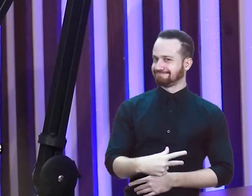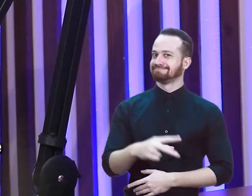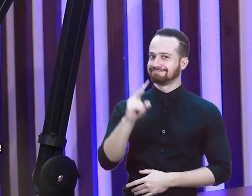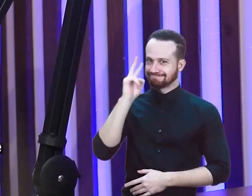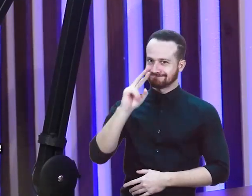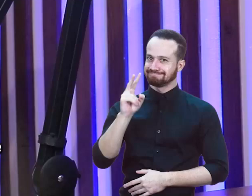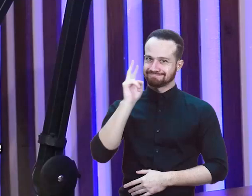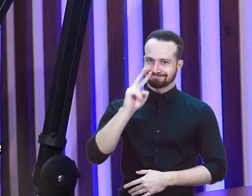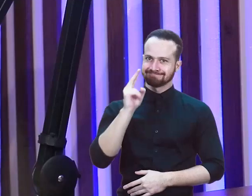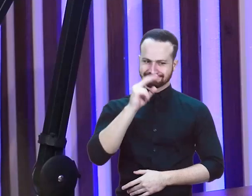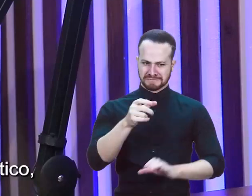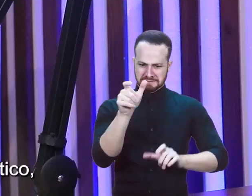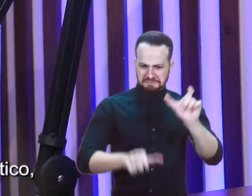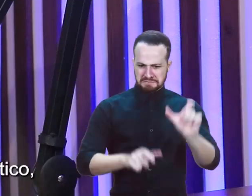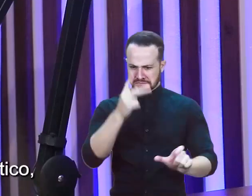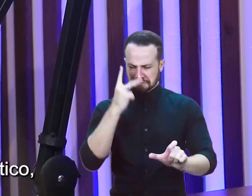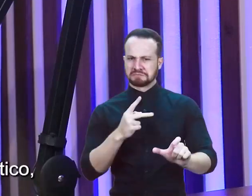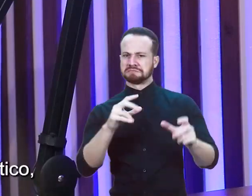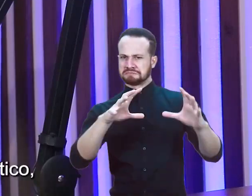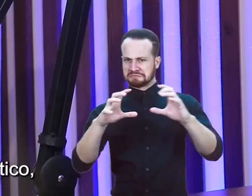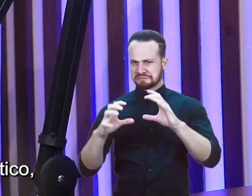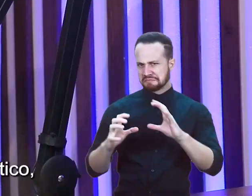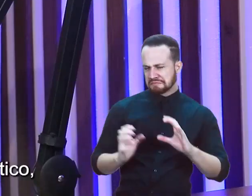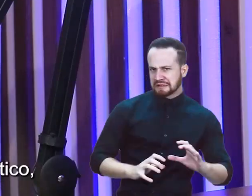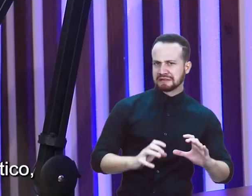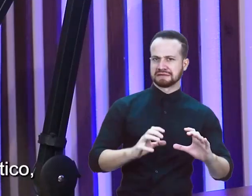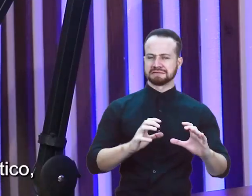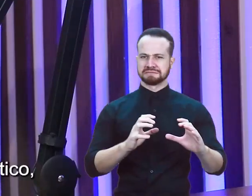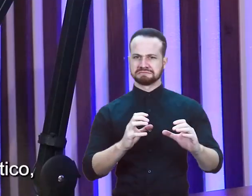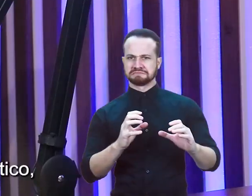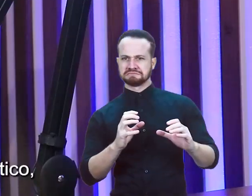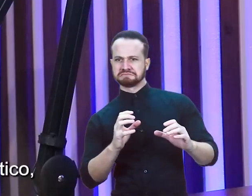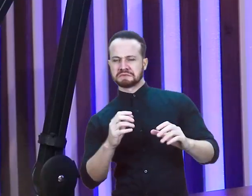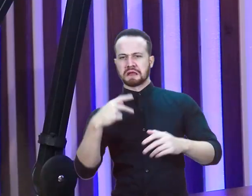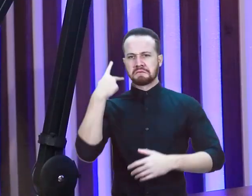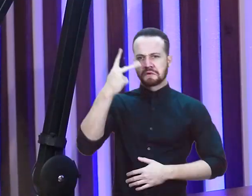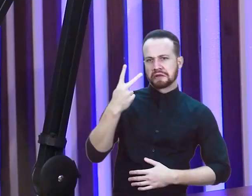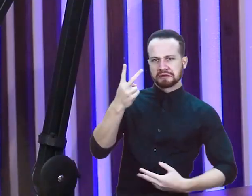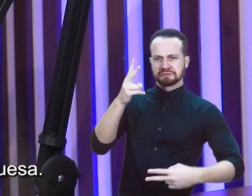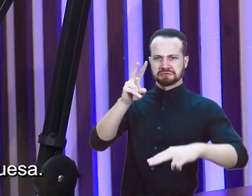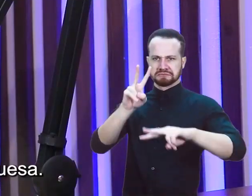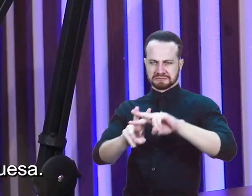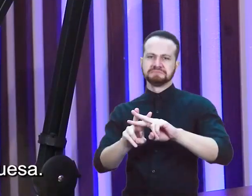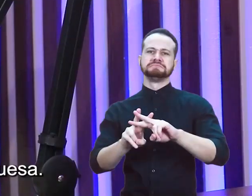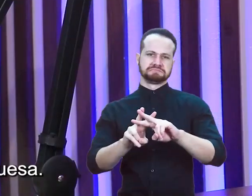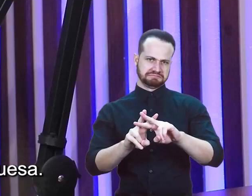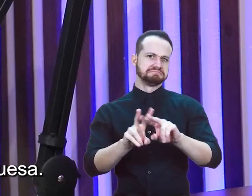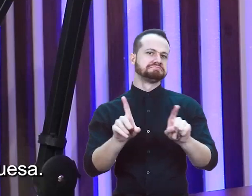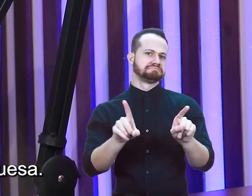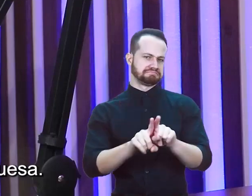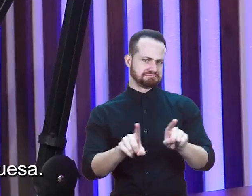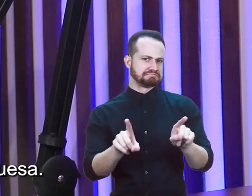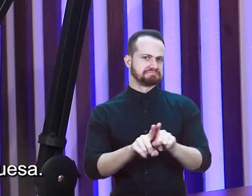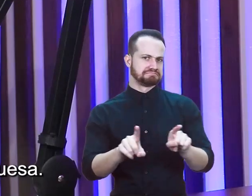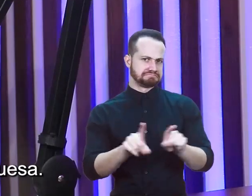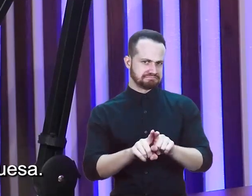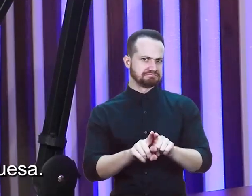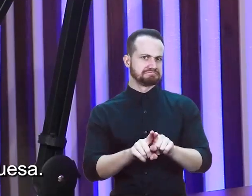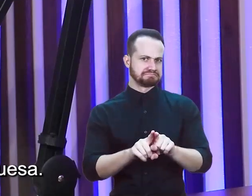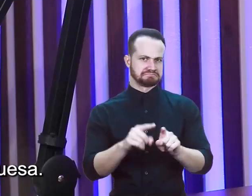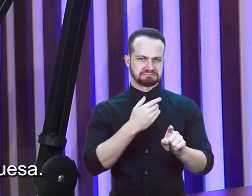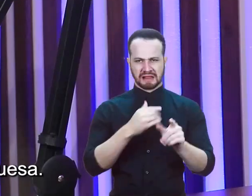historicamente é isso, que eram pessoas em conflitos, né, com o sistema político, inclusive em conflito com a